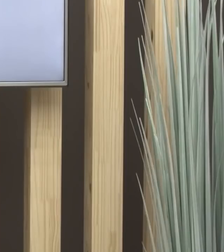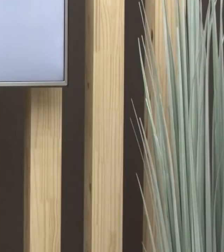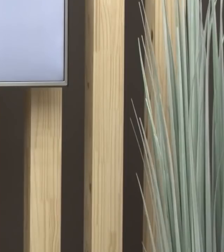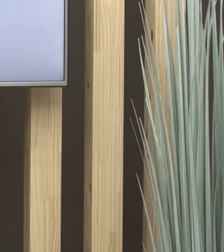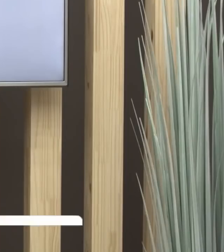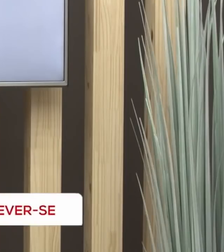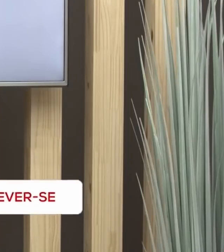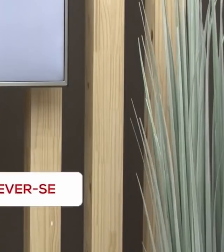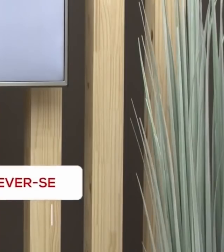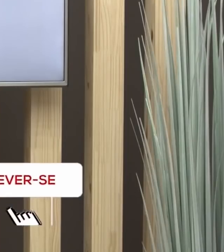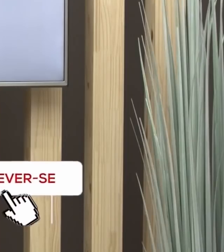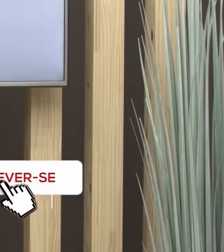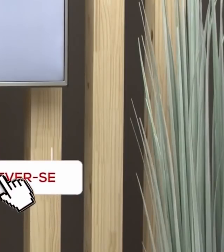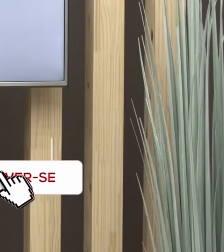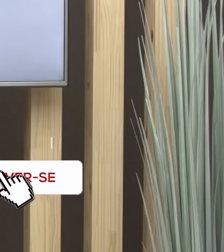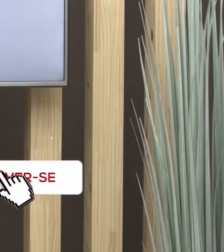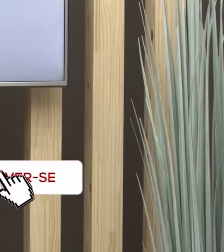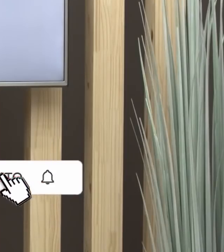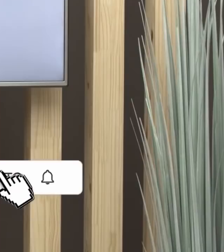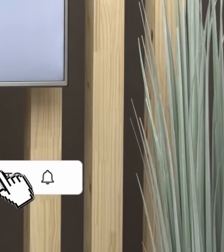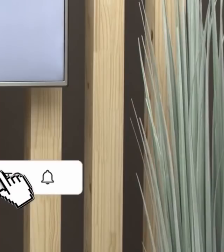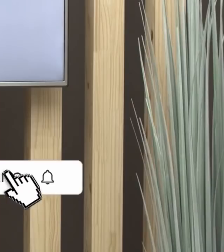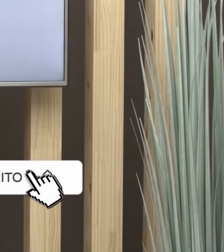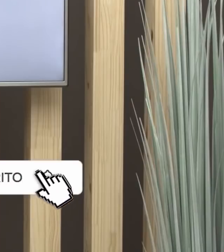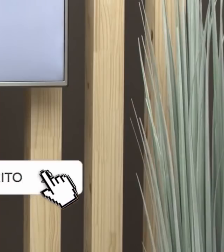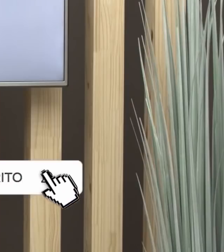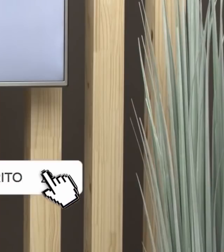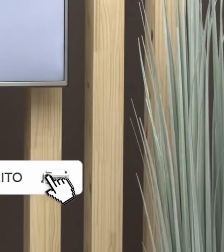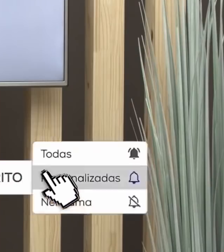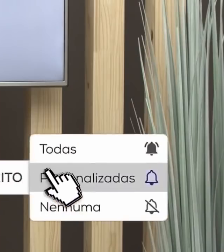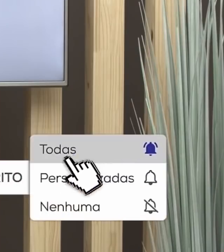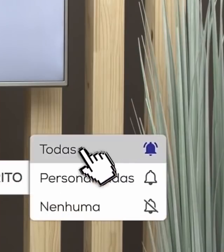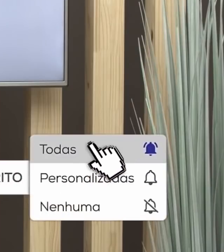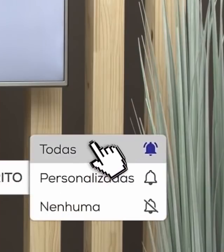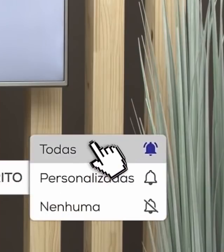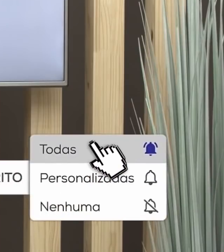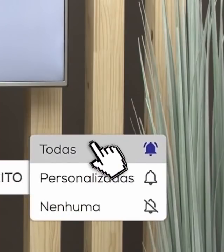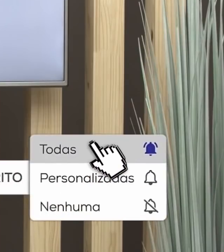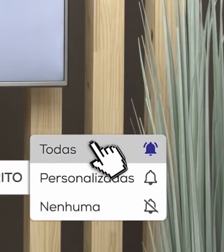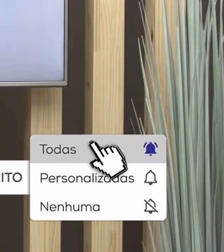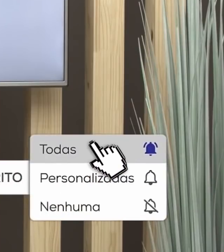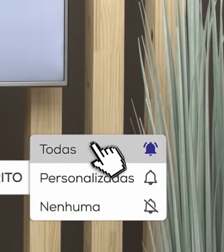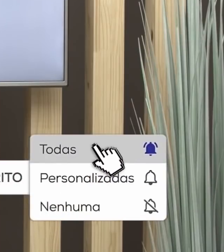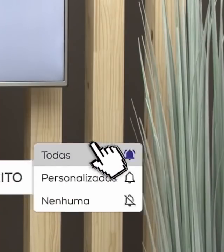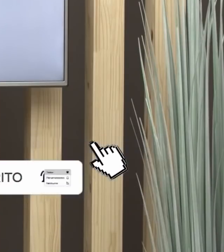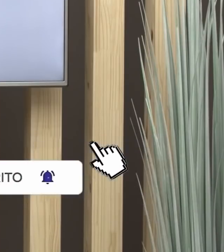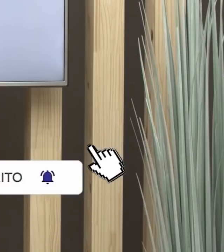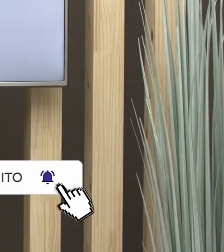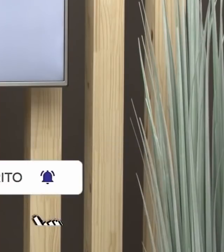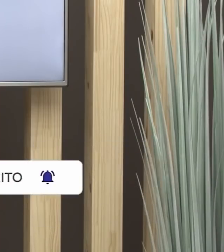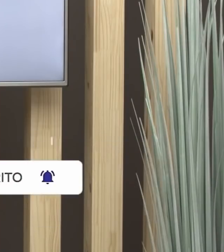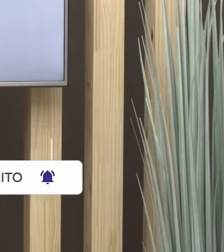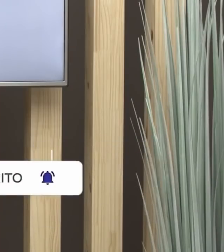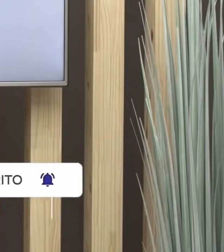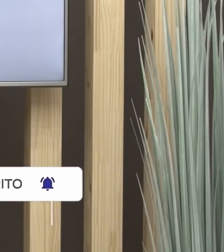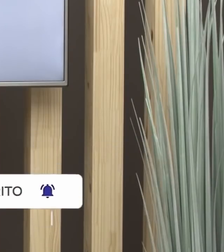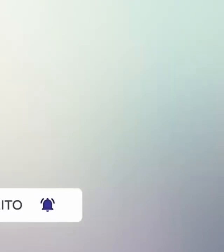O vídeo já vai começar, mas antes, não se esqueça de se inscrever e ativar as